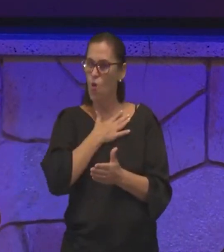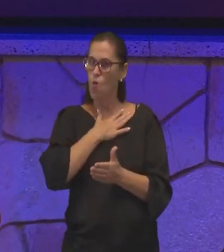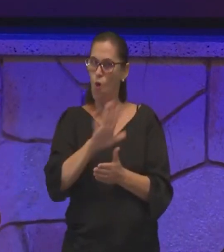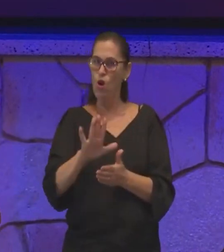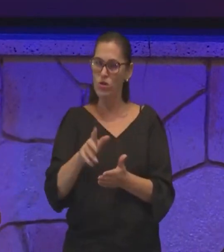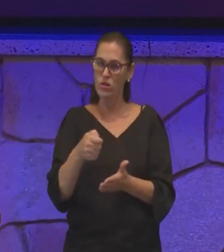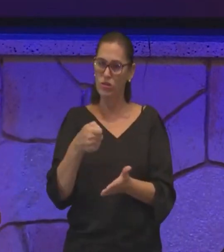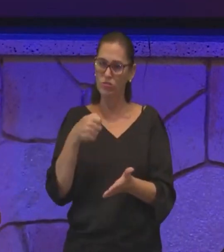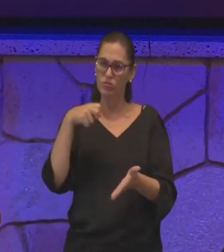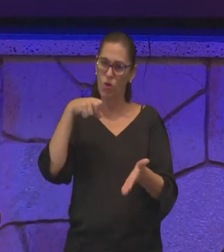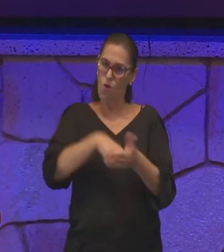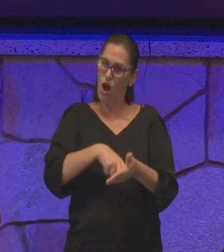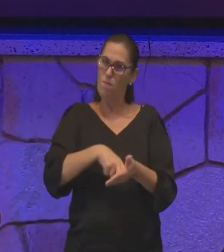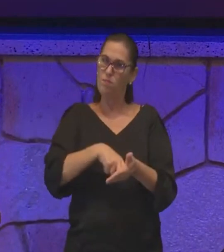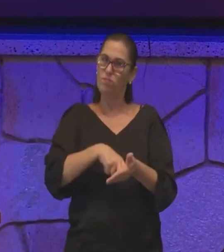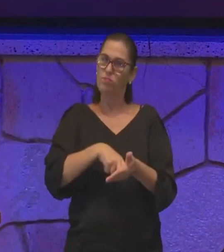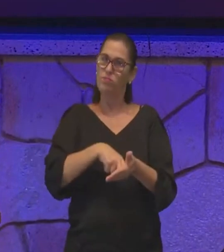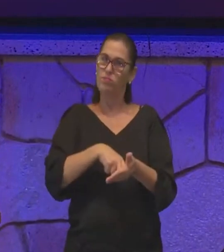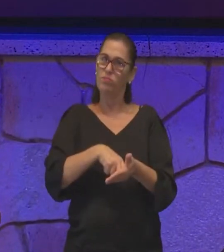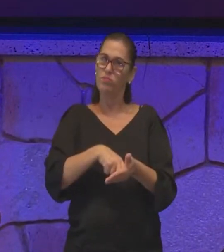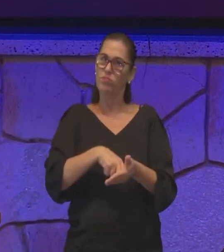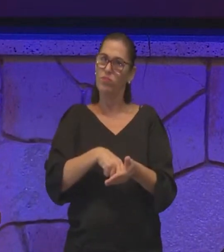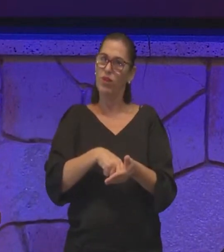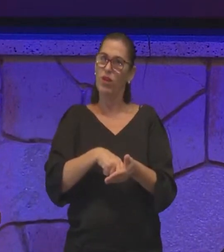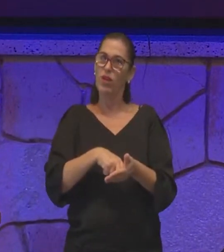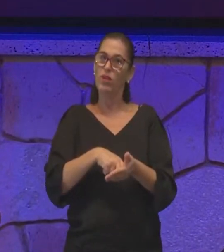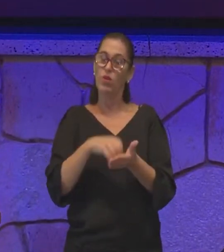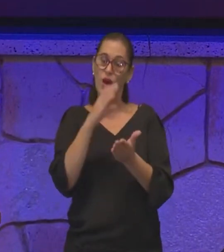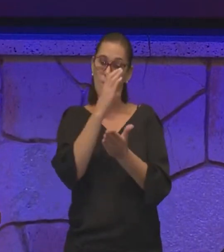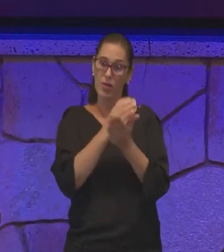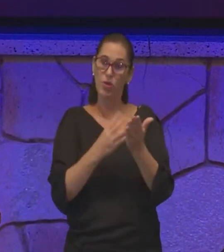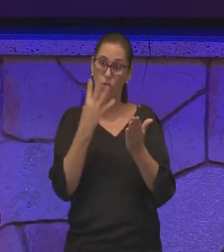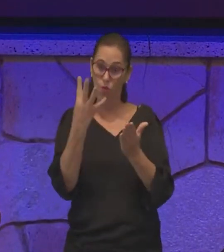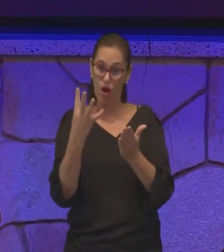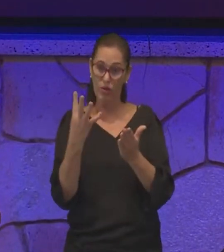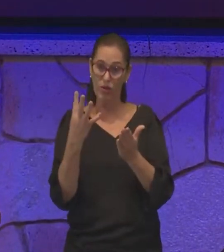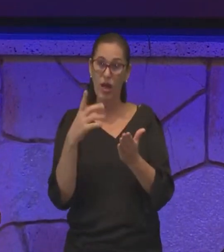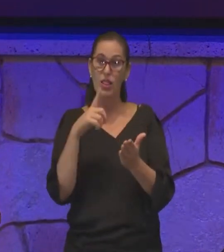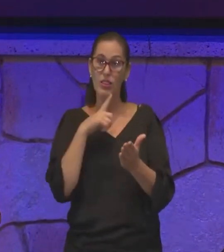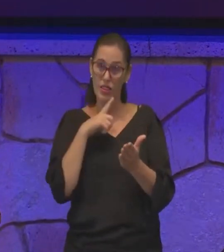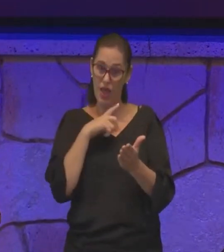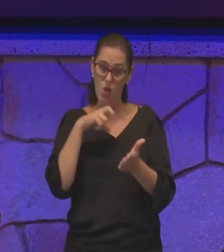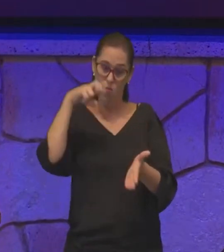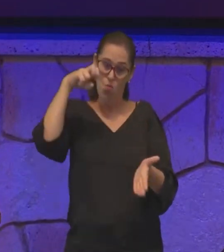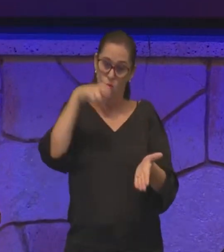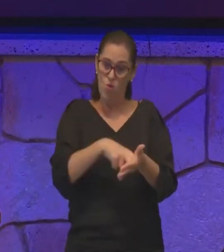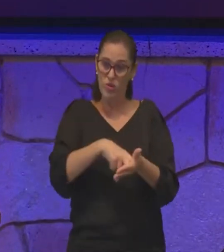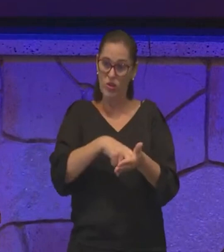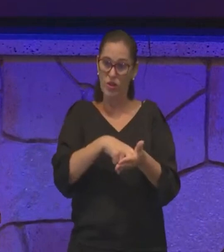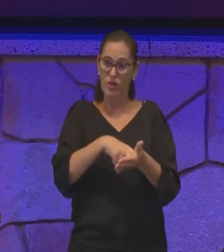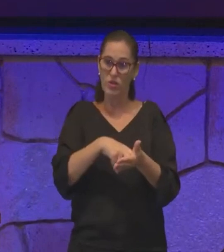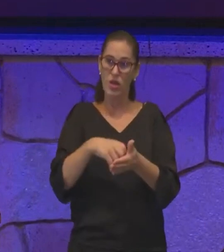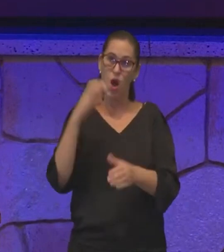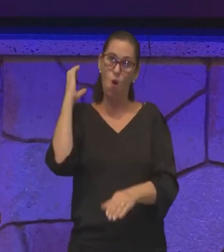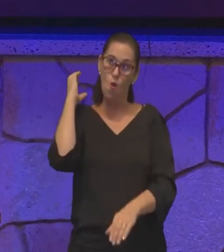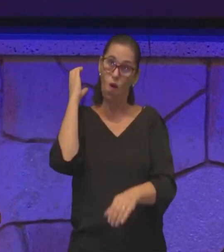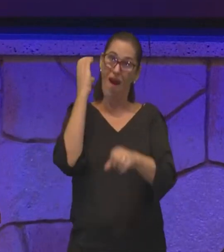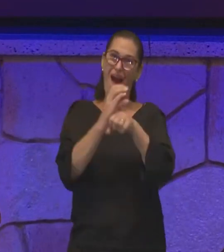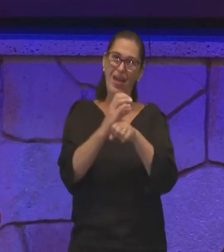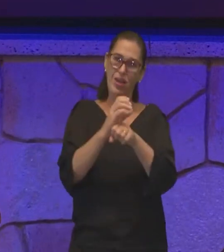Caim mata Abel. No capítulo 4 de Gênesis já há uma sentença de